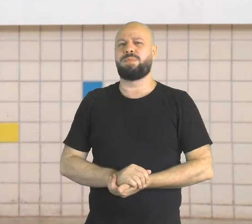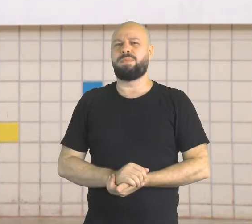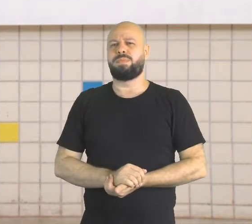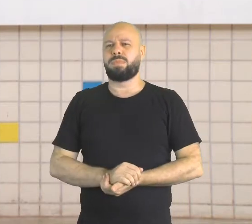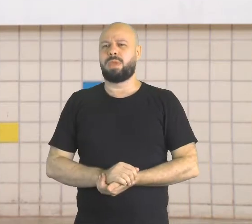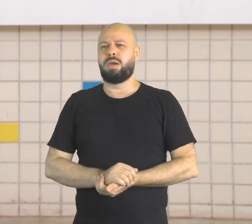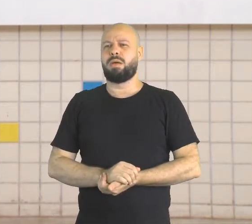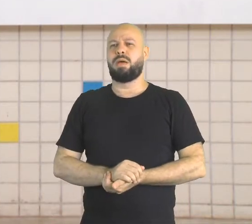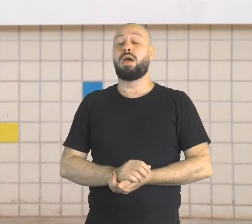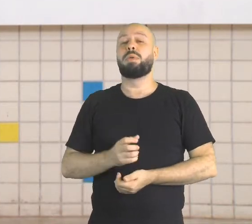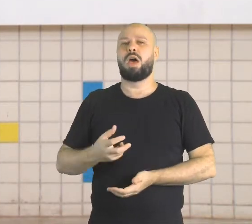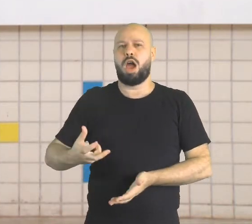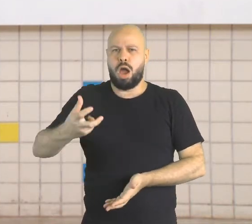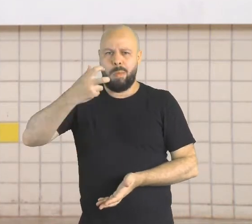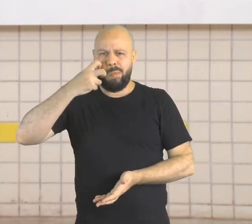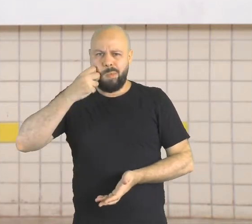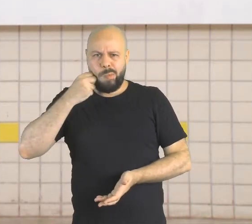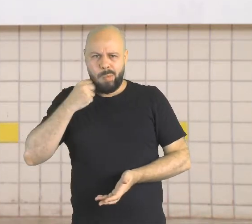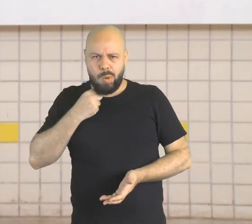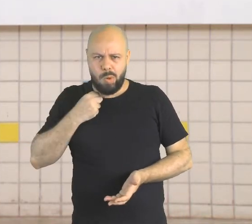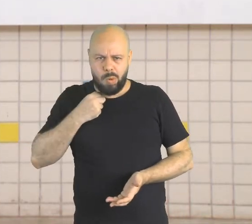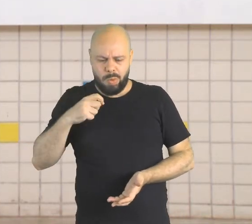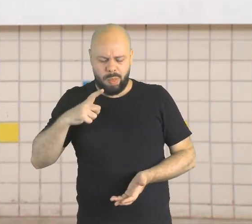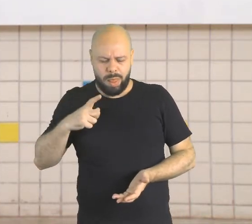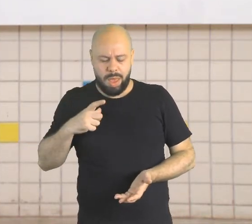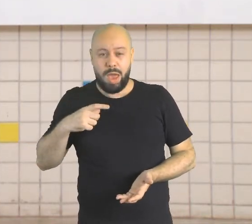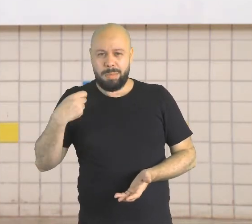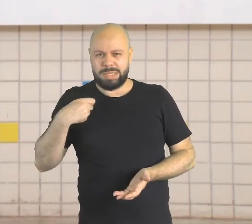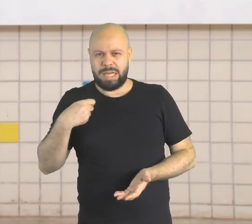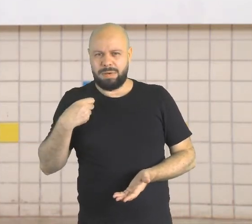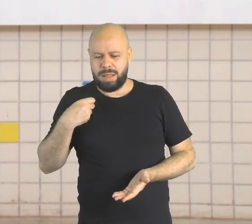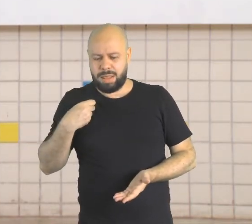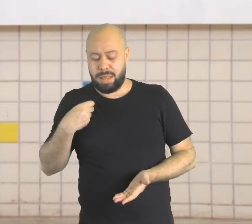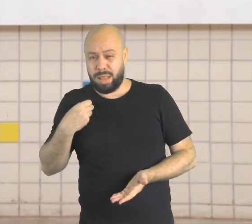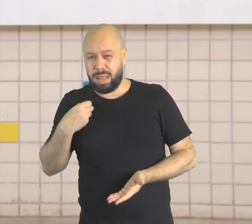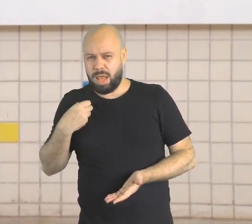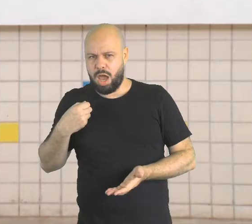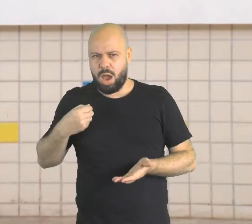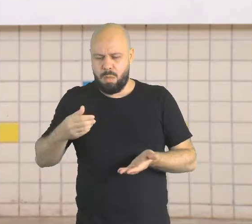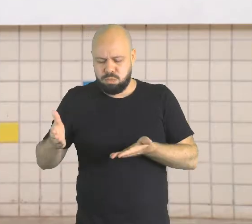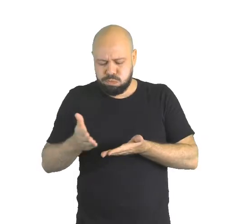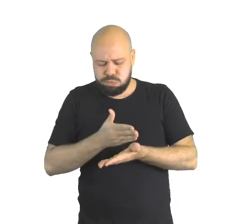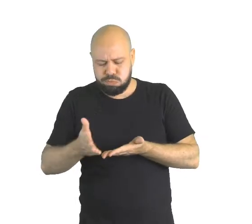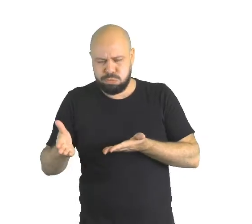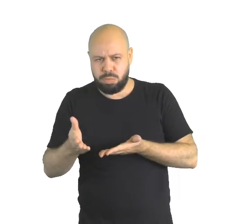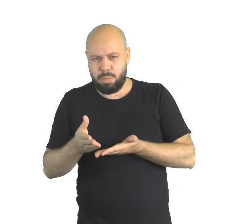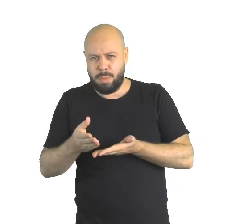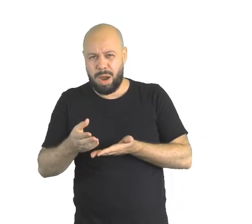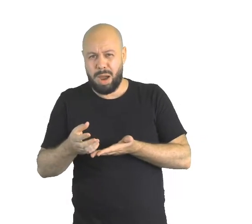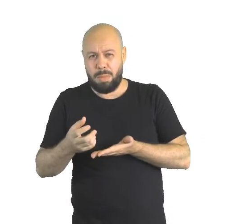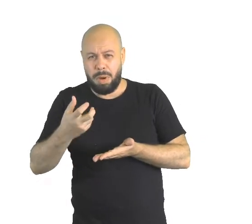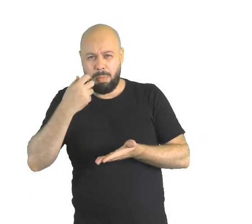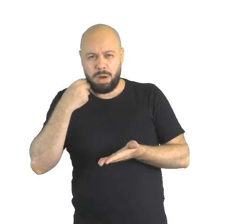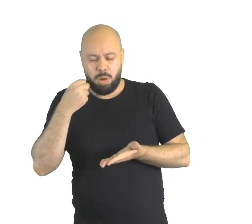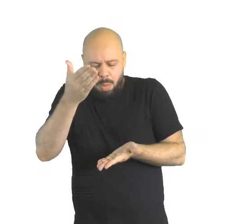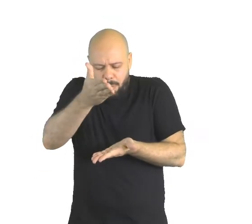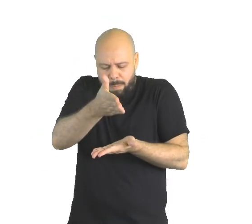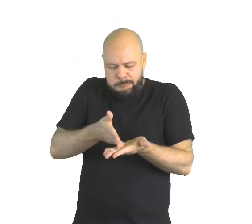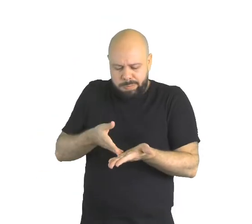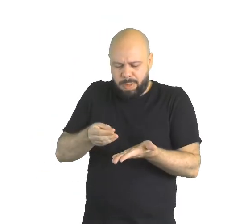o lucro que ele tirasse daquela capitania, ele tinha que doar, né, ele tinha que mandar parte do lucro, aliás,